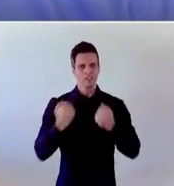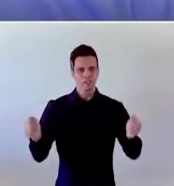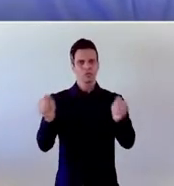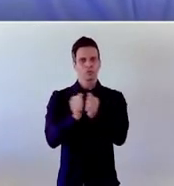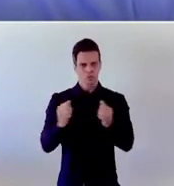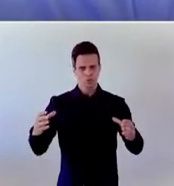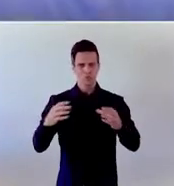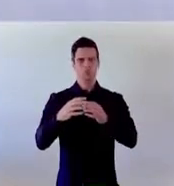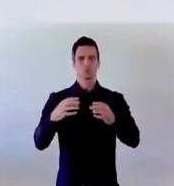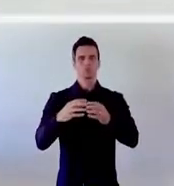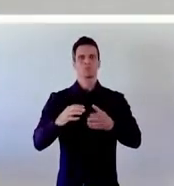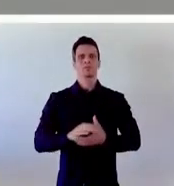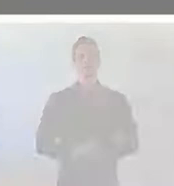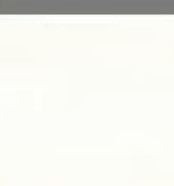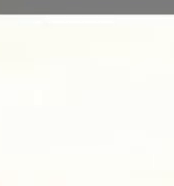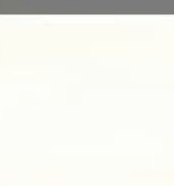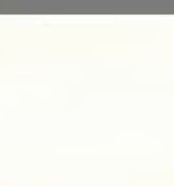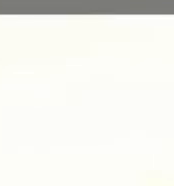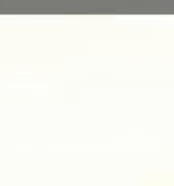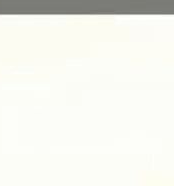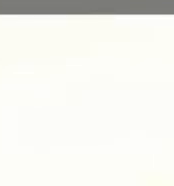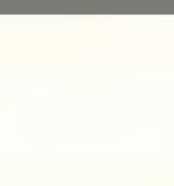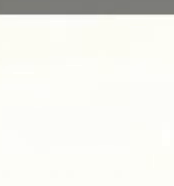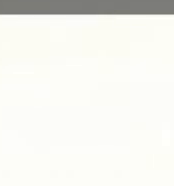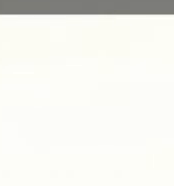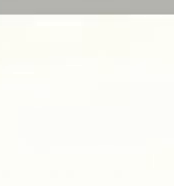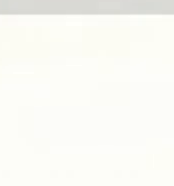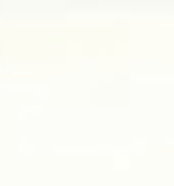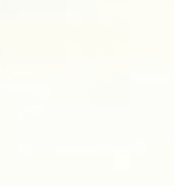juntos para o Senado, Sérgio Arfucho, número 200.